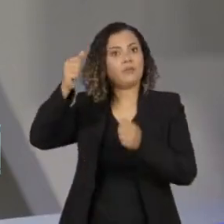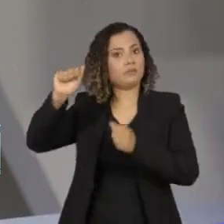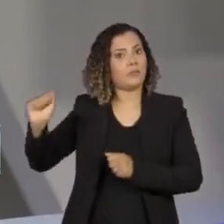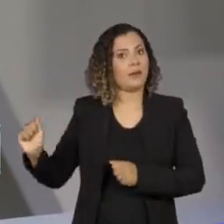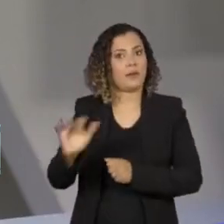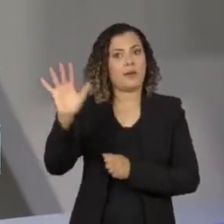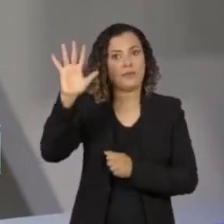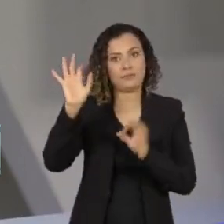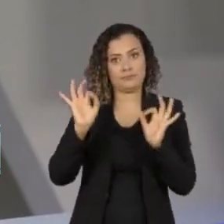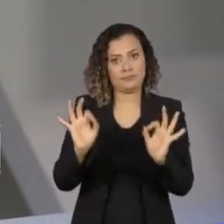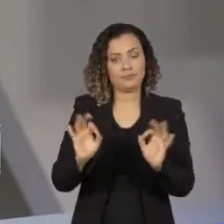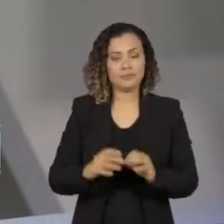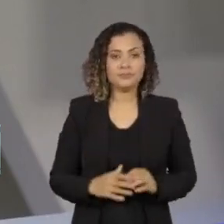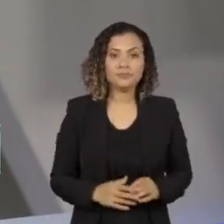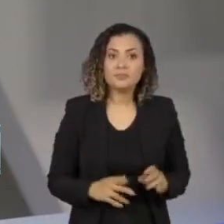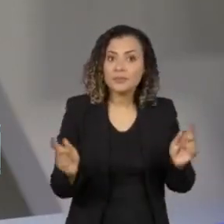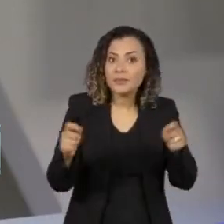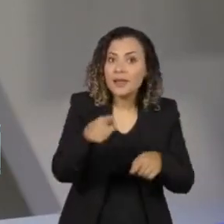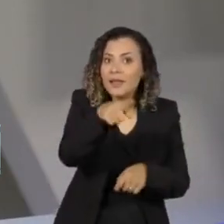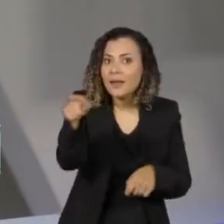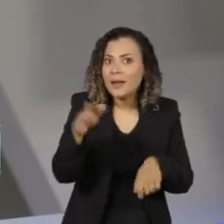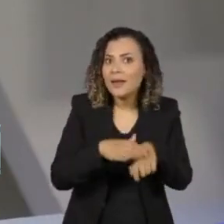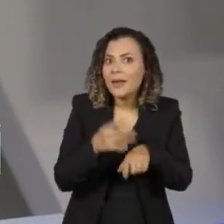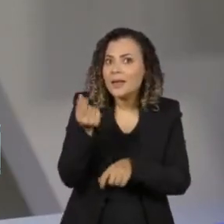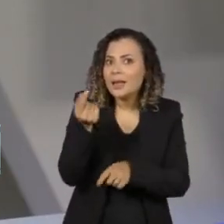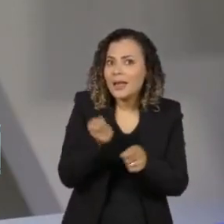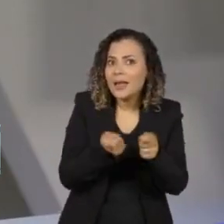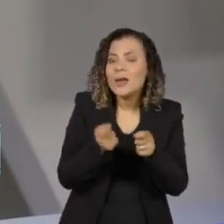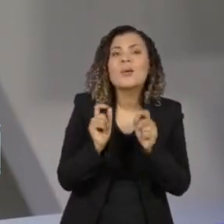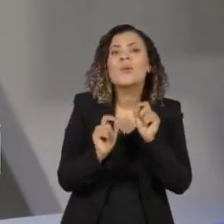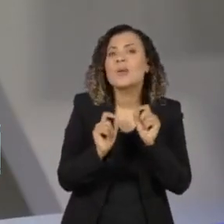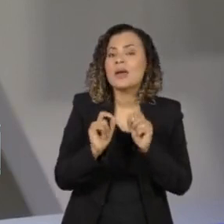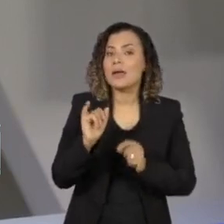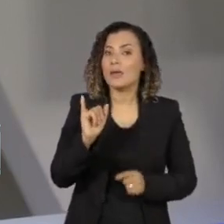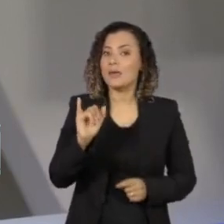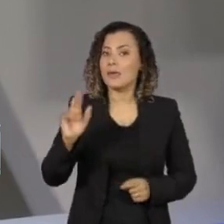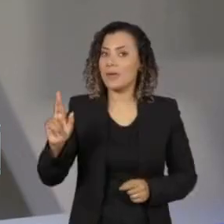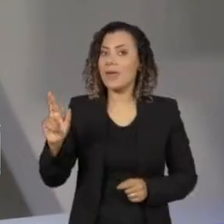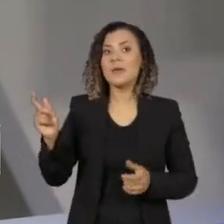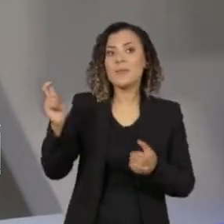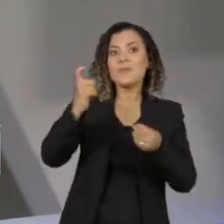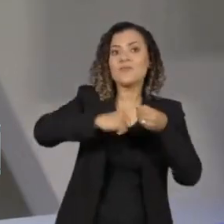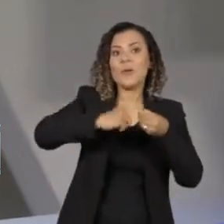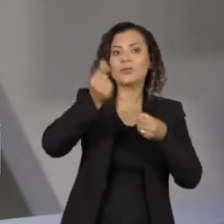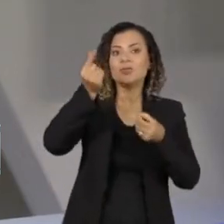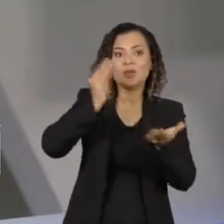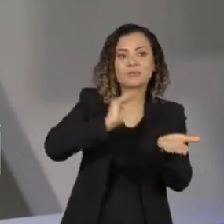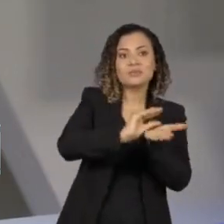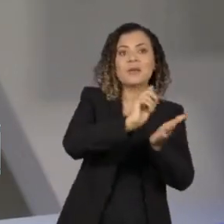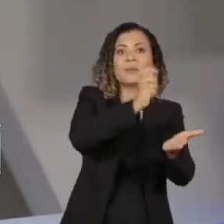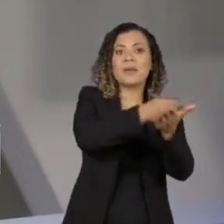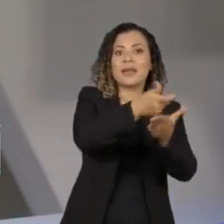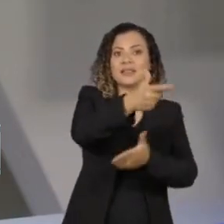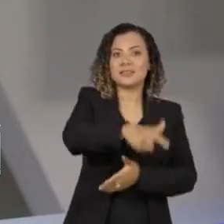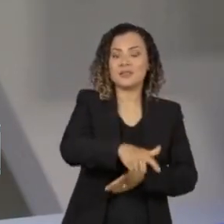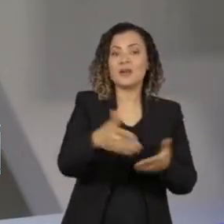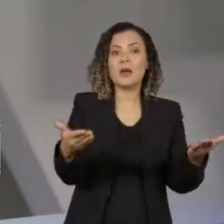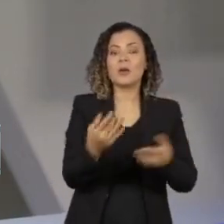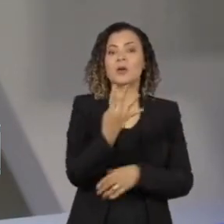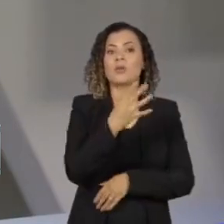uma boa notícia pode ter um dinheirinho Extra aí na sua conta a Receita Federal paga hoje mais um lote residual do Imposto de Renda